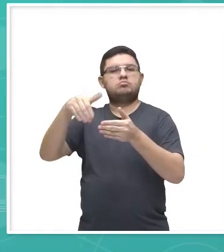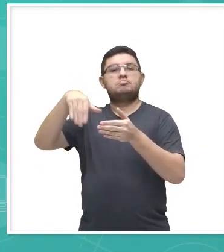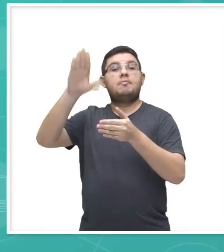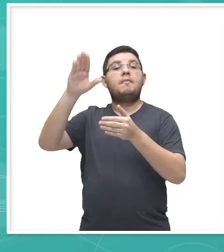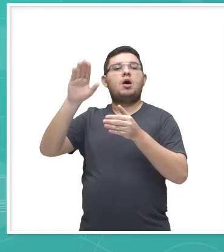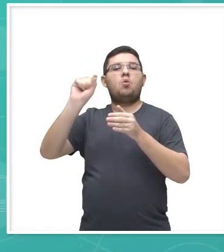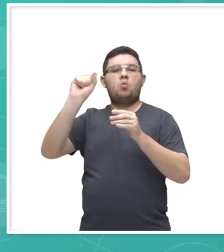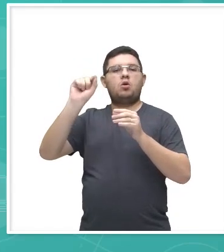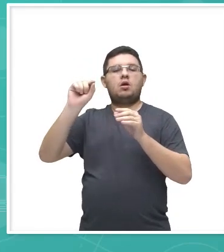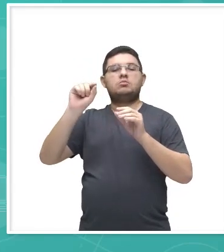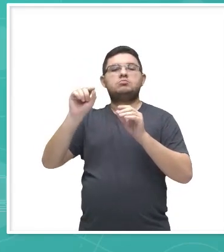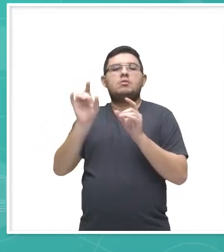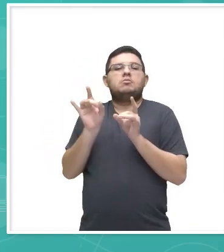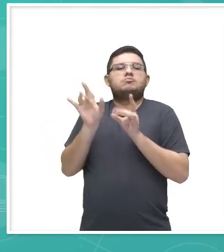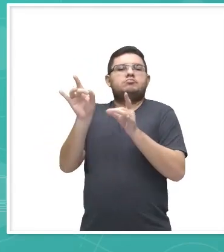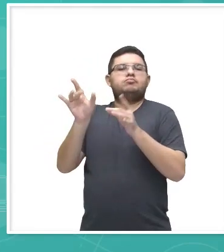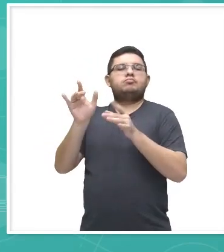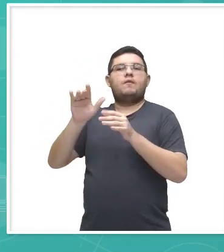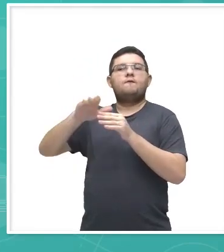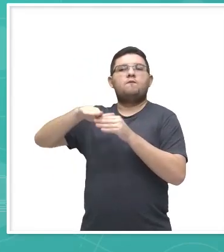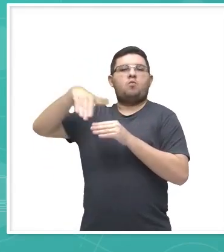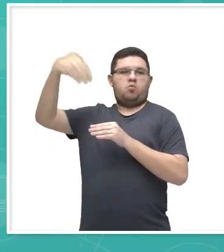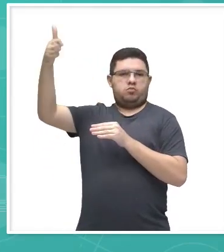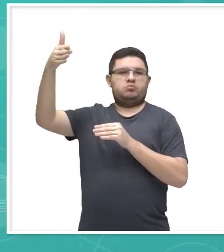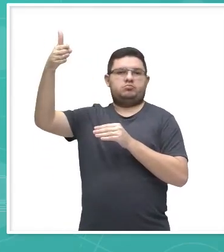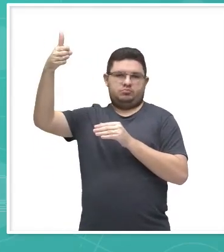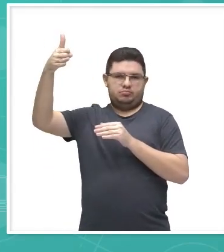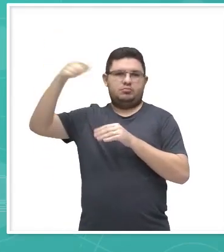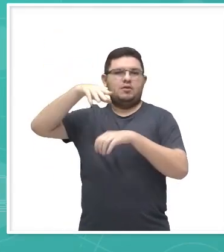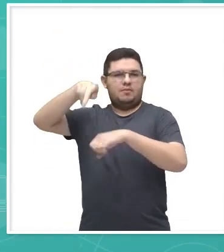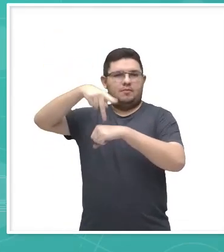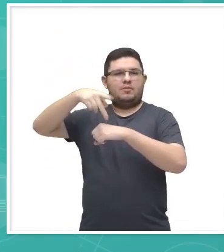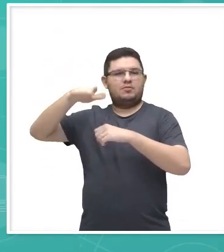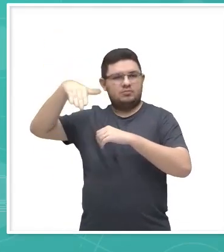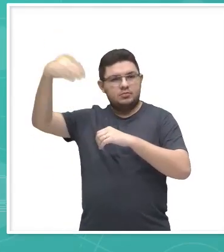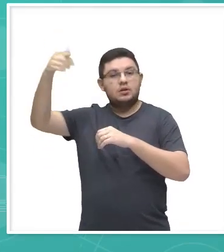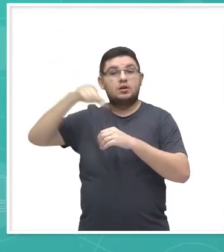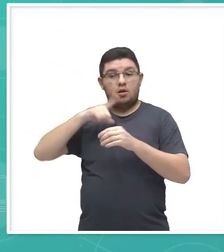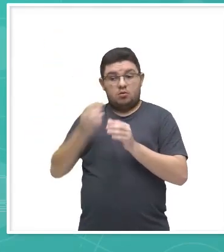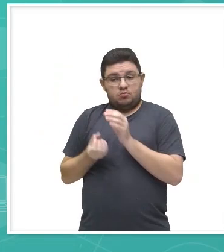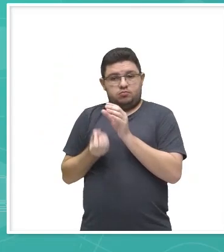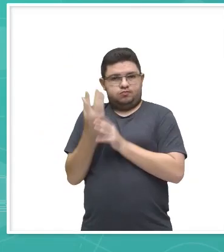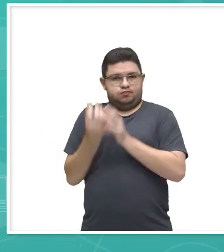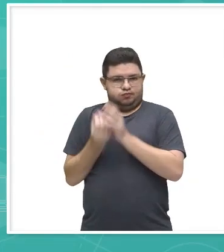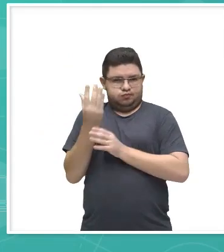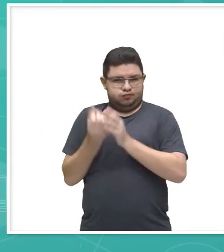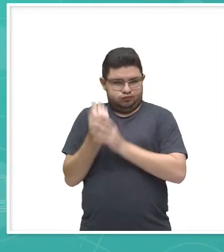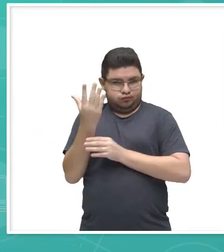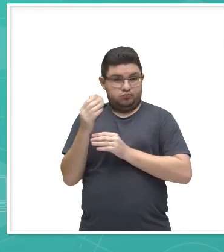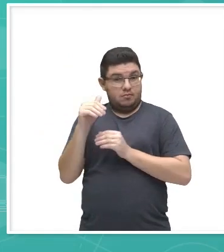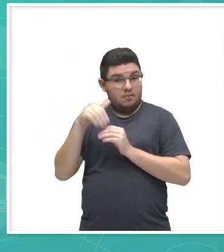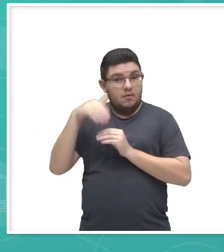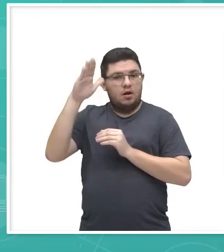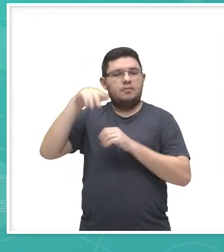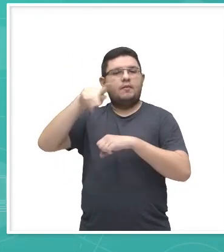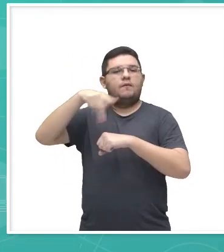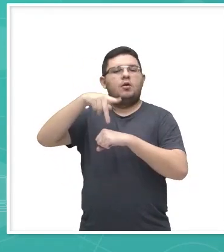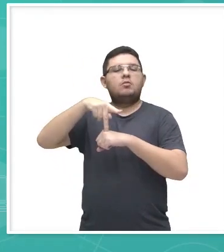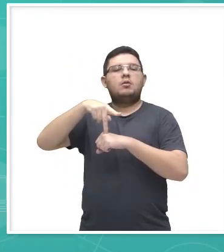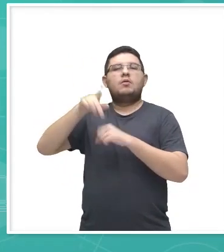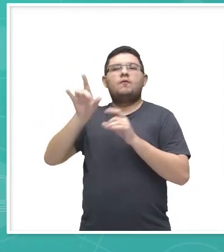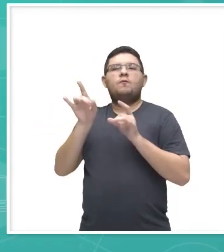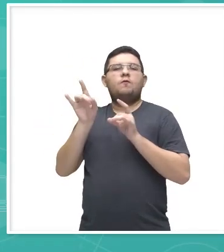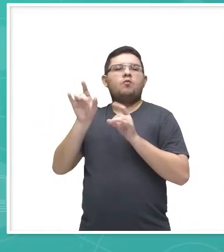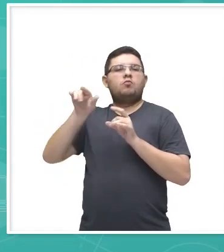mercado externo, né? Então, a produção ela vai ser maior, consequentemente, ela vai ser comercializada aí com